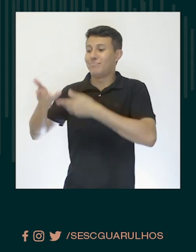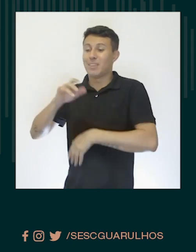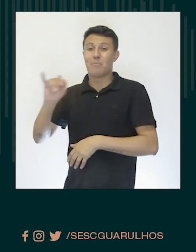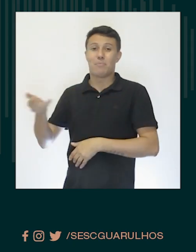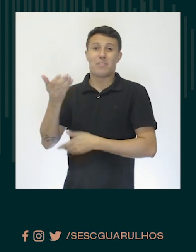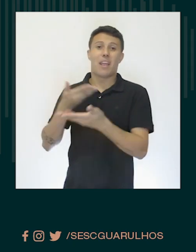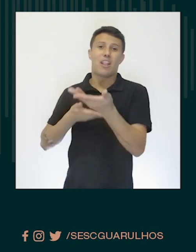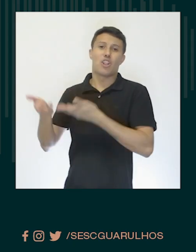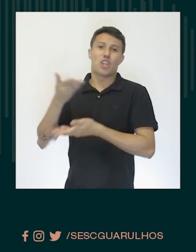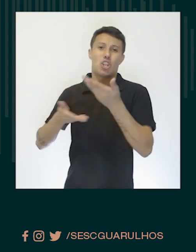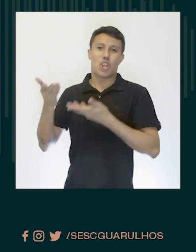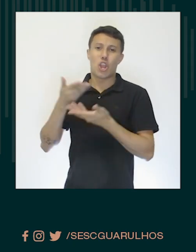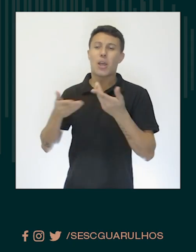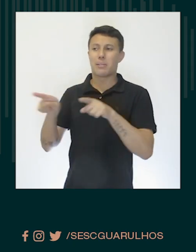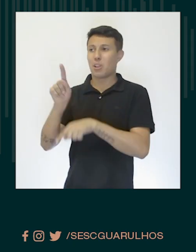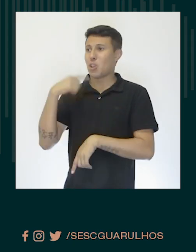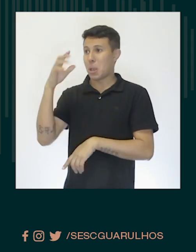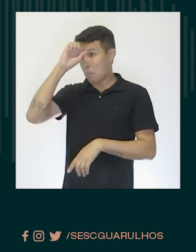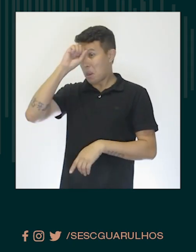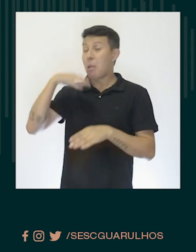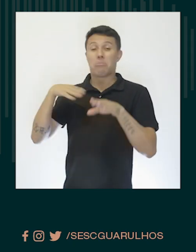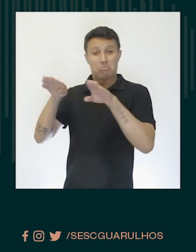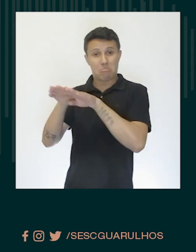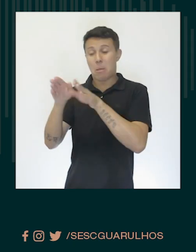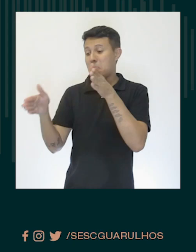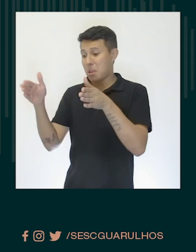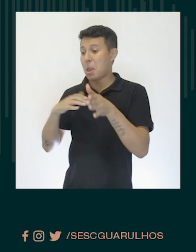gente aprende. Então, eu estou aprendendo muito também nesse curso,